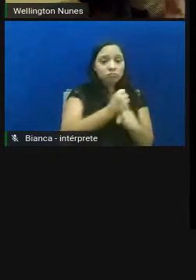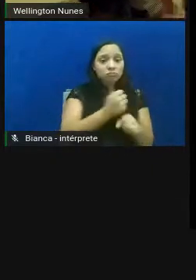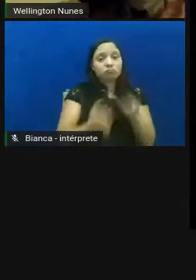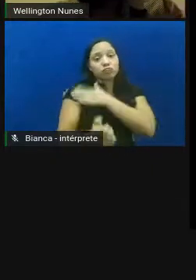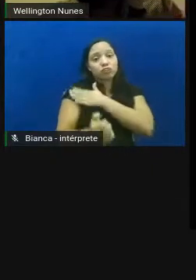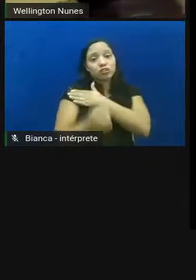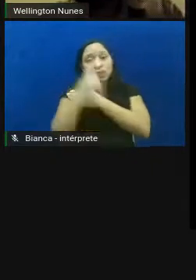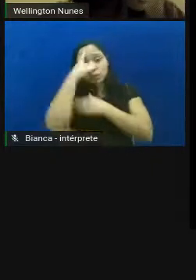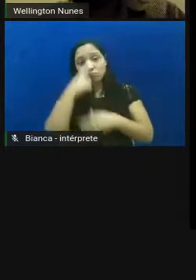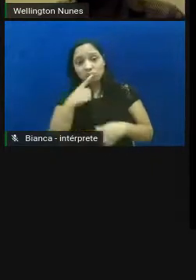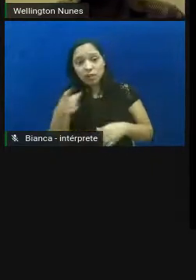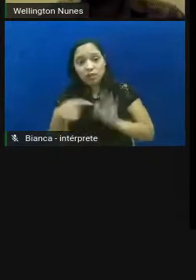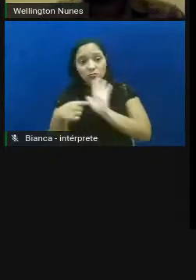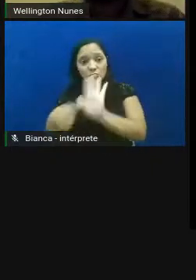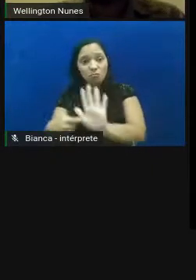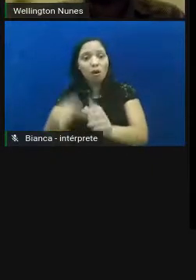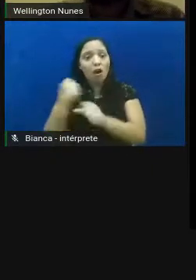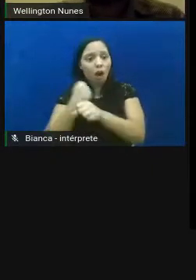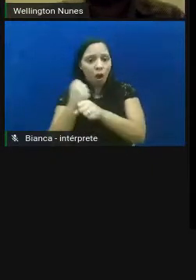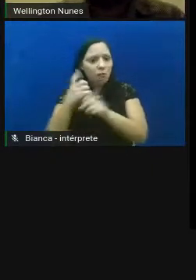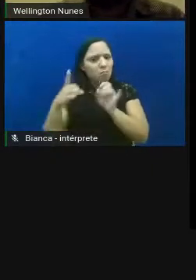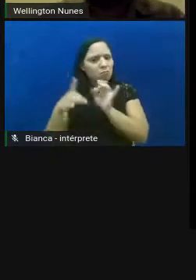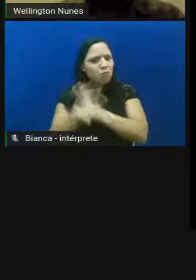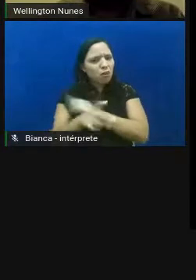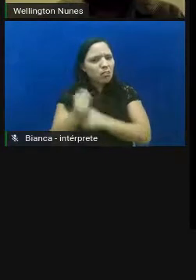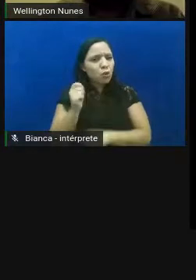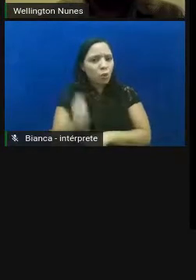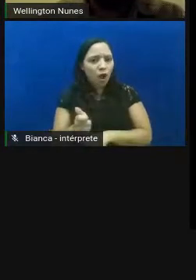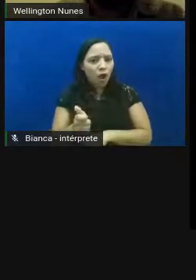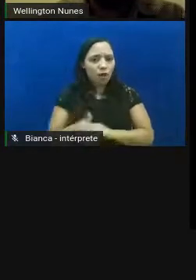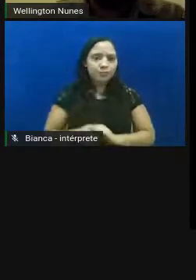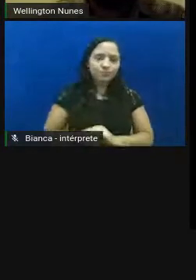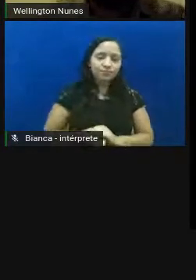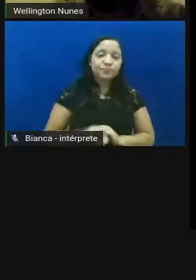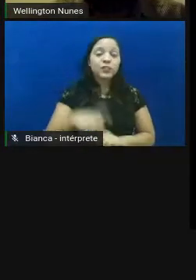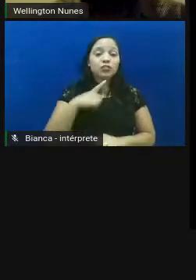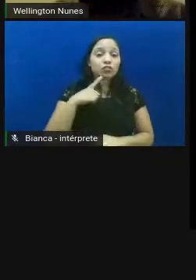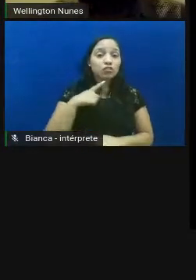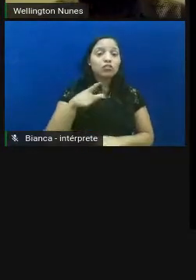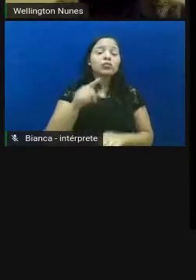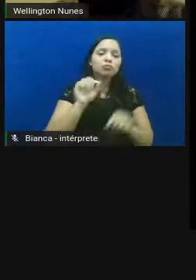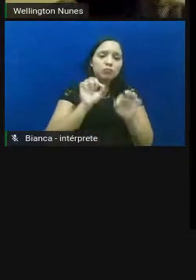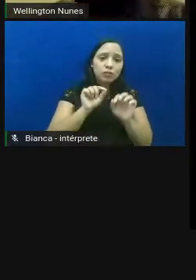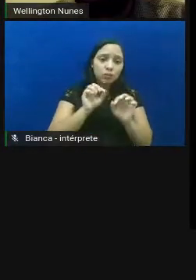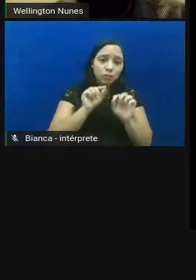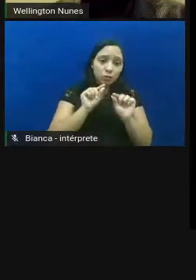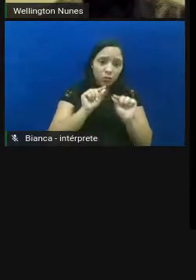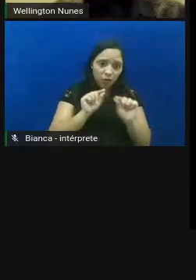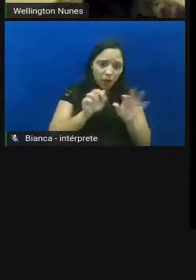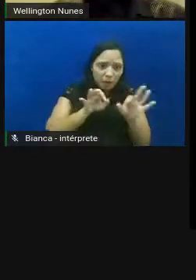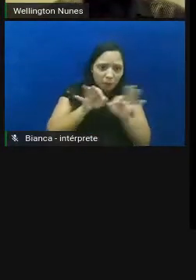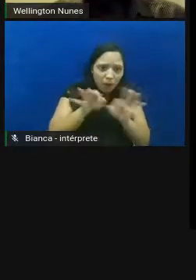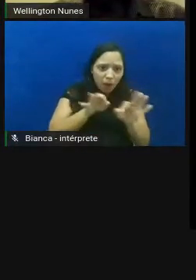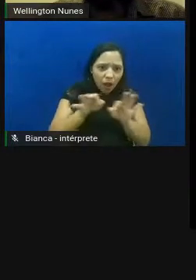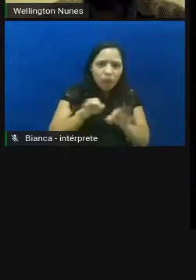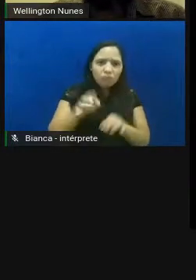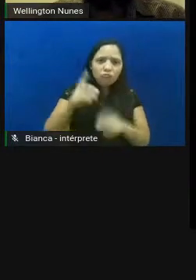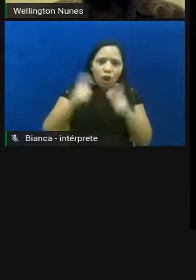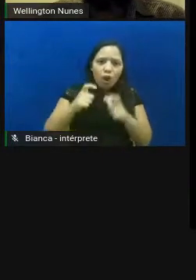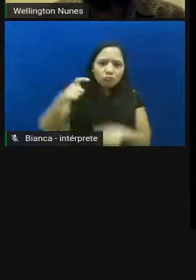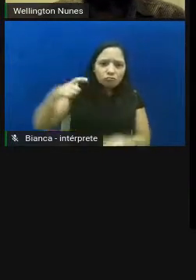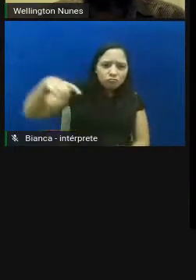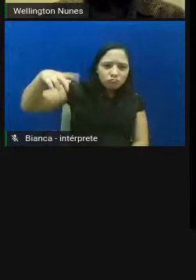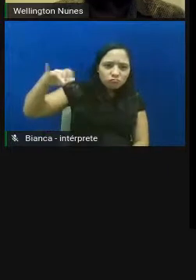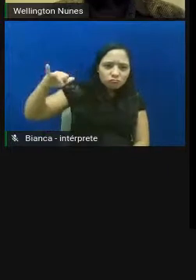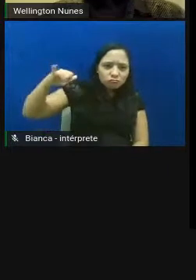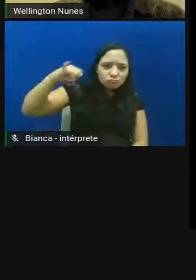Tudo isso depende de um plano de voo, né, que é feito em escritório. Você traça uma estratégia de mapeamento das áreas de interesse e depois